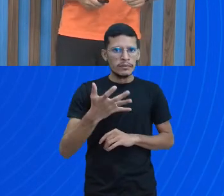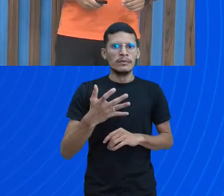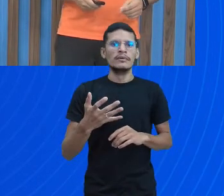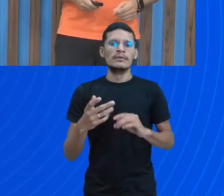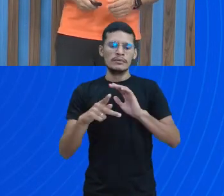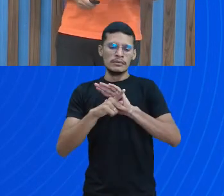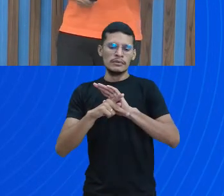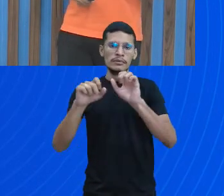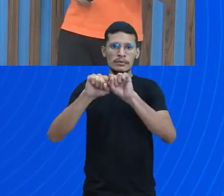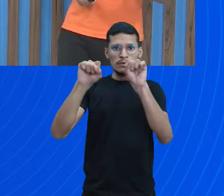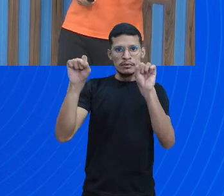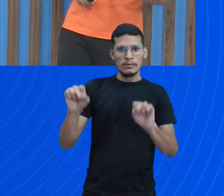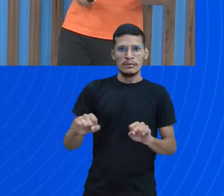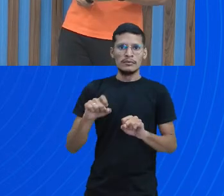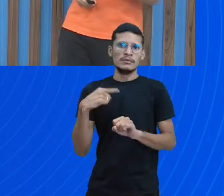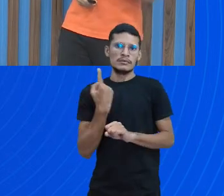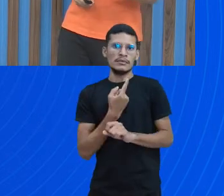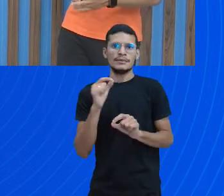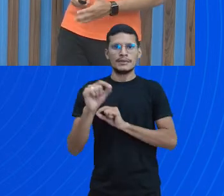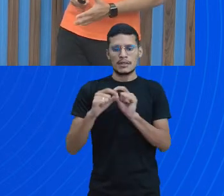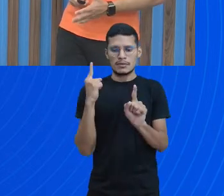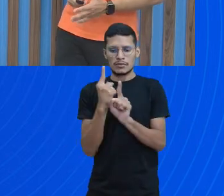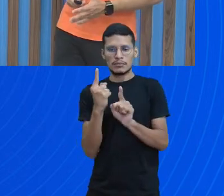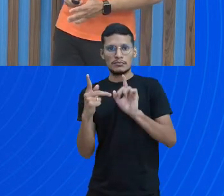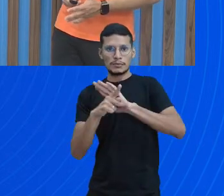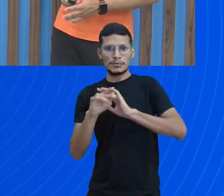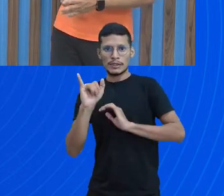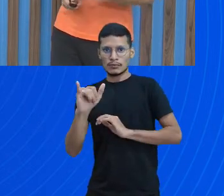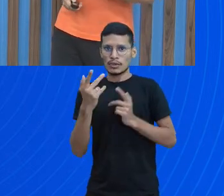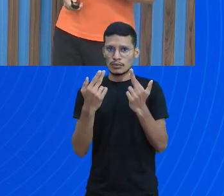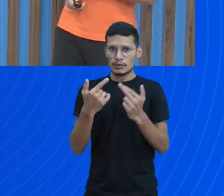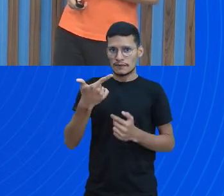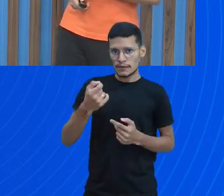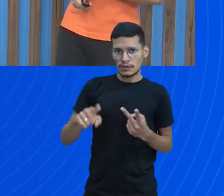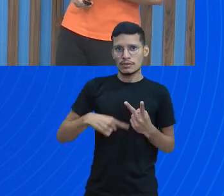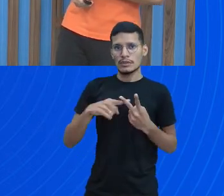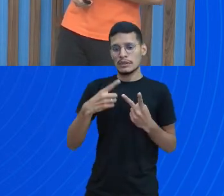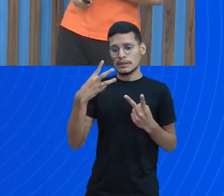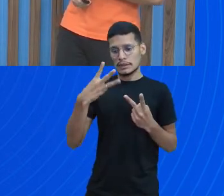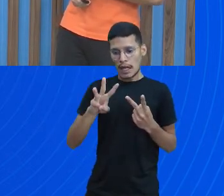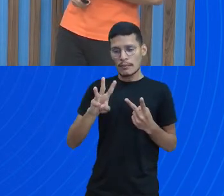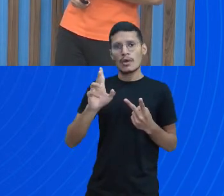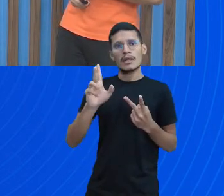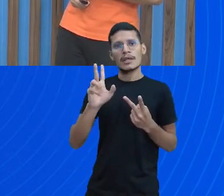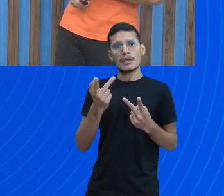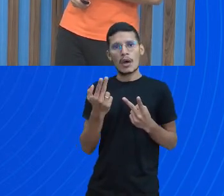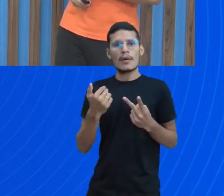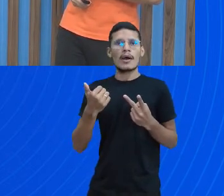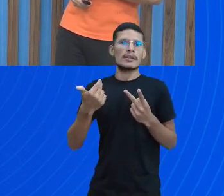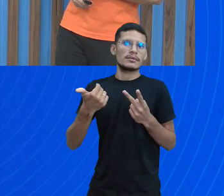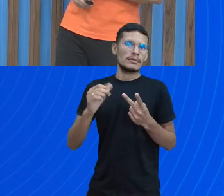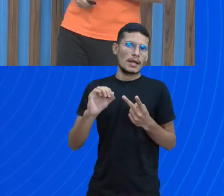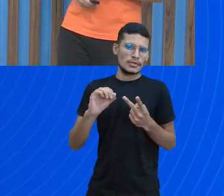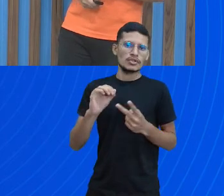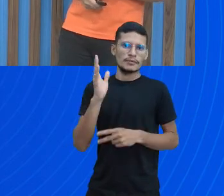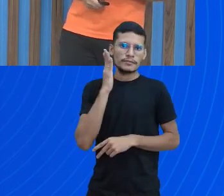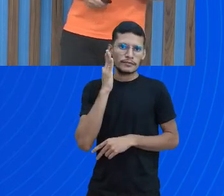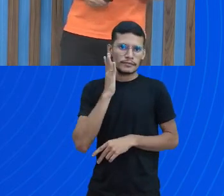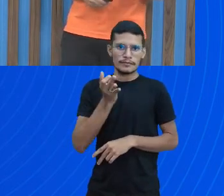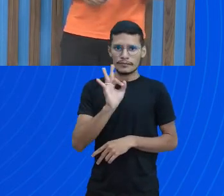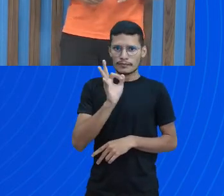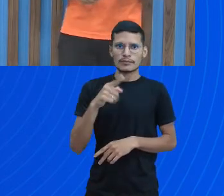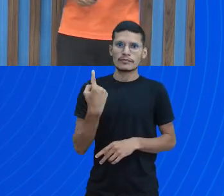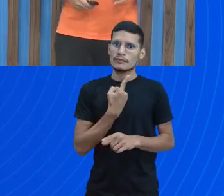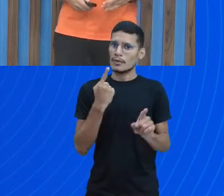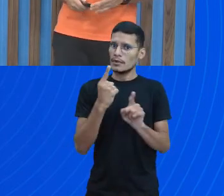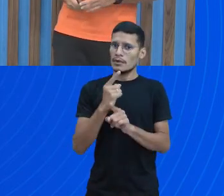sistema, certo? Encontramos aí que o y é igual a 20 e o w ele é igual a 10, certo?